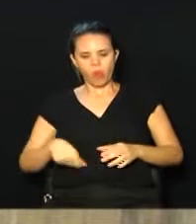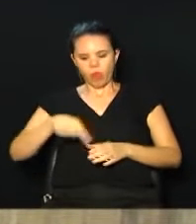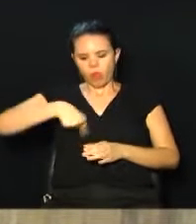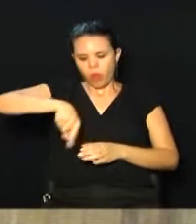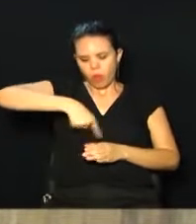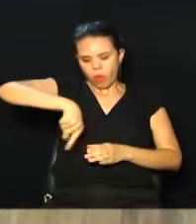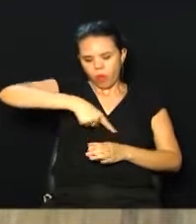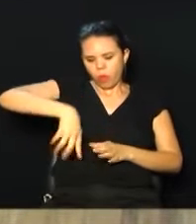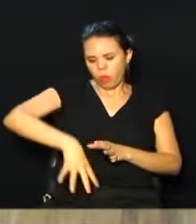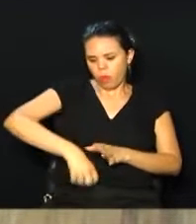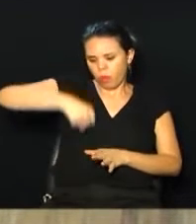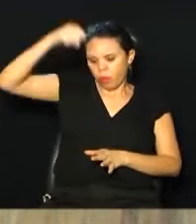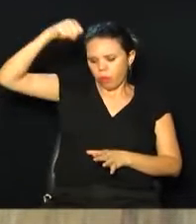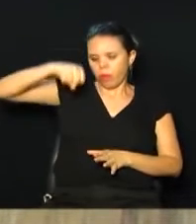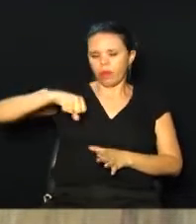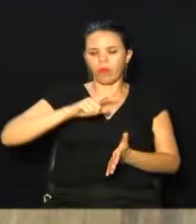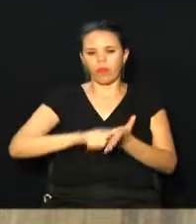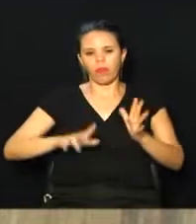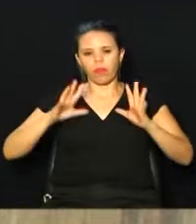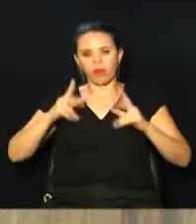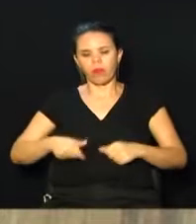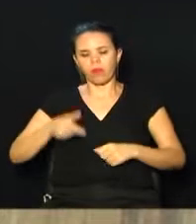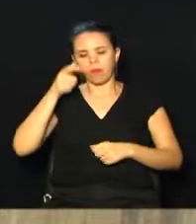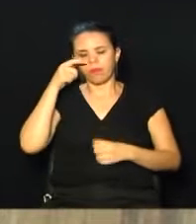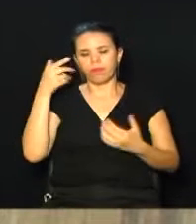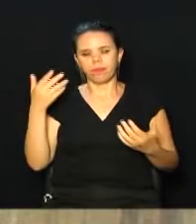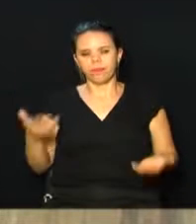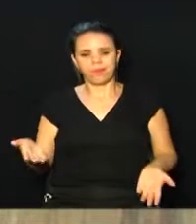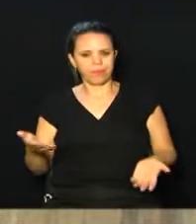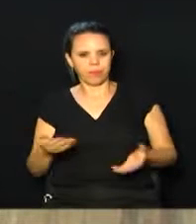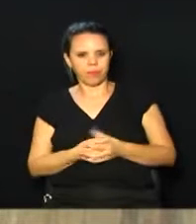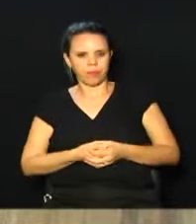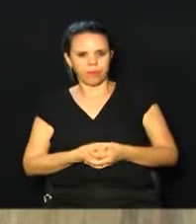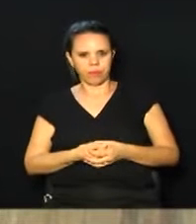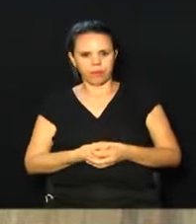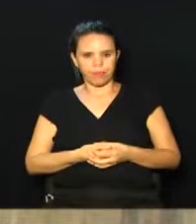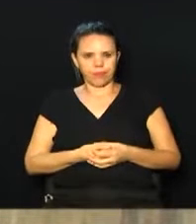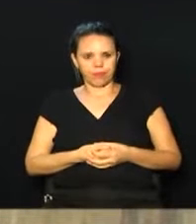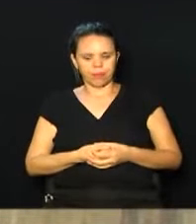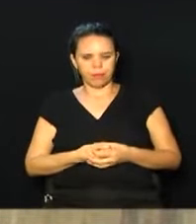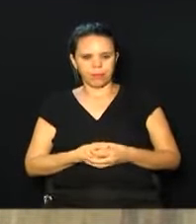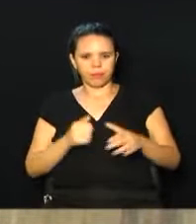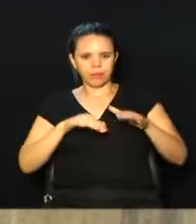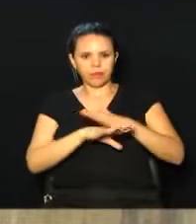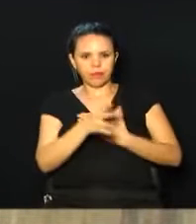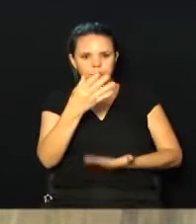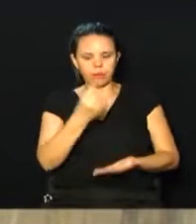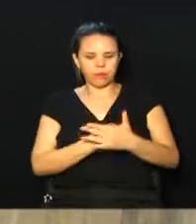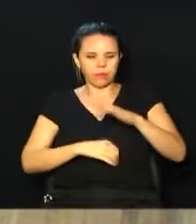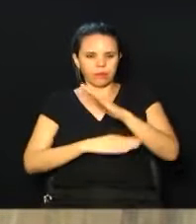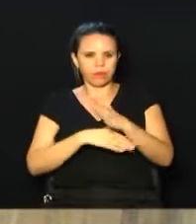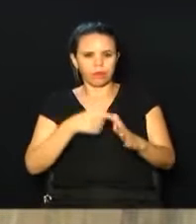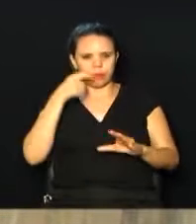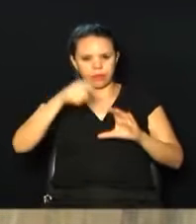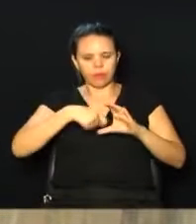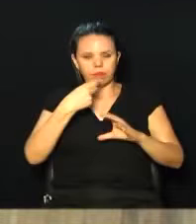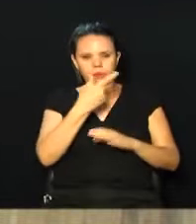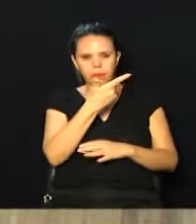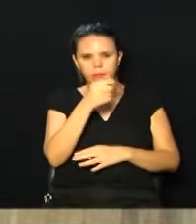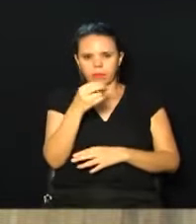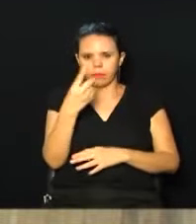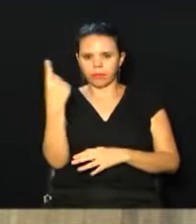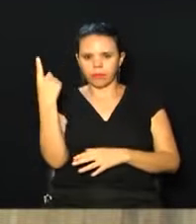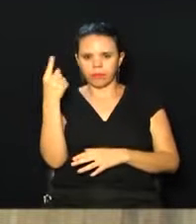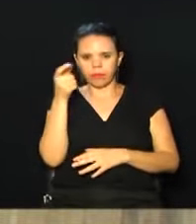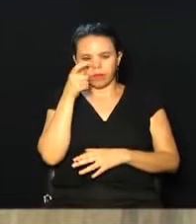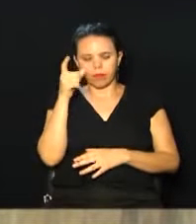Até porque, secretário, quando a gente olha aqui nos arquivos da Câmara Municipal, só em 2021, por exemplo, a